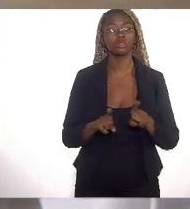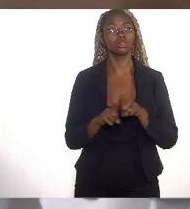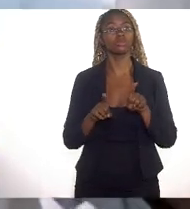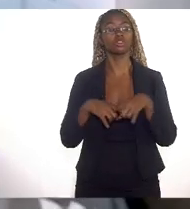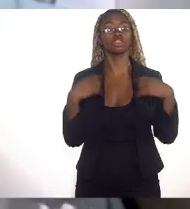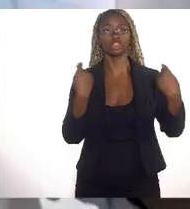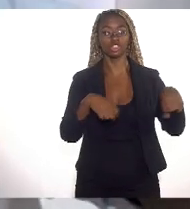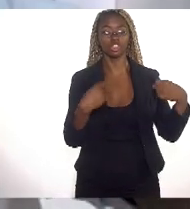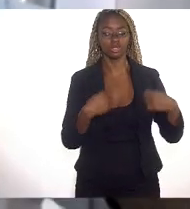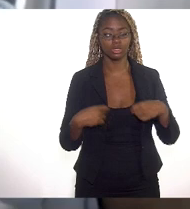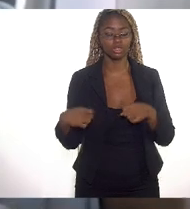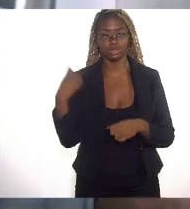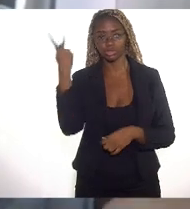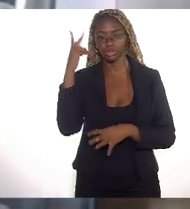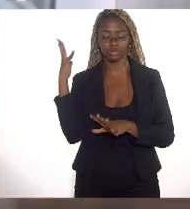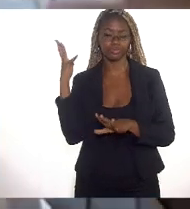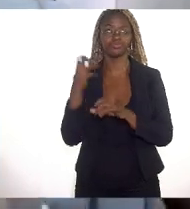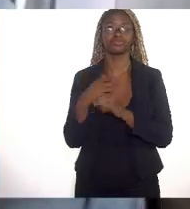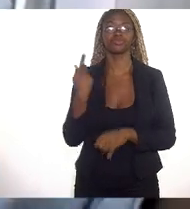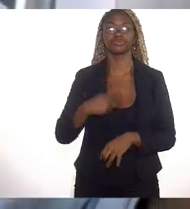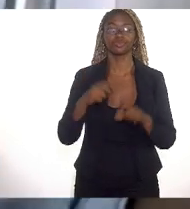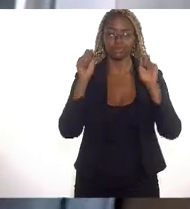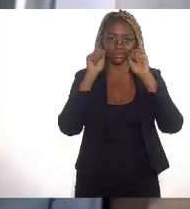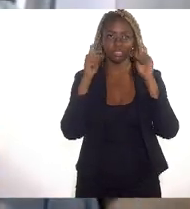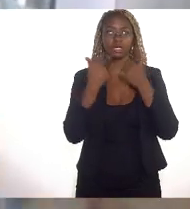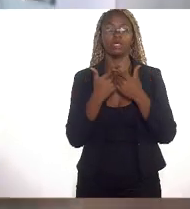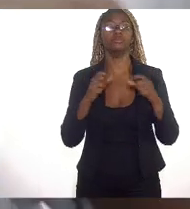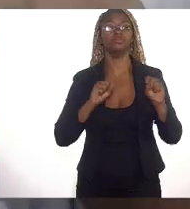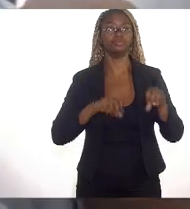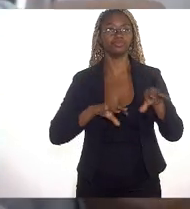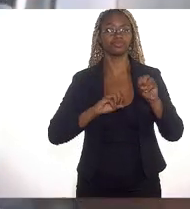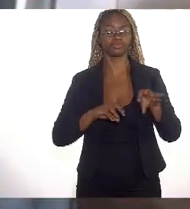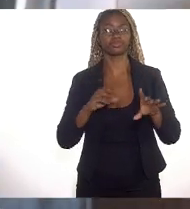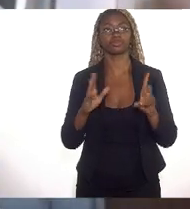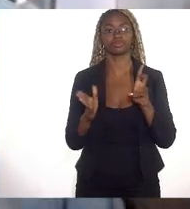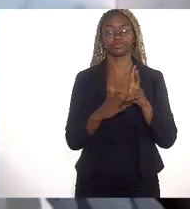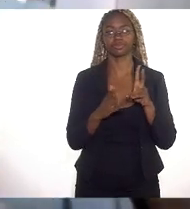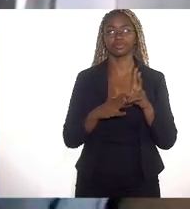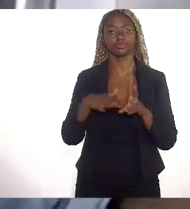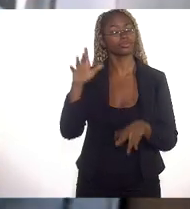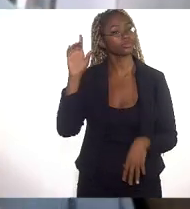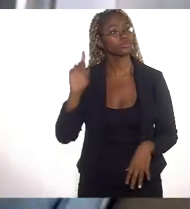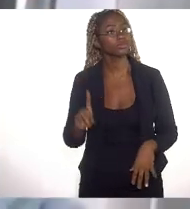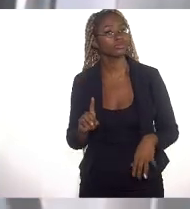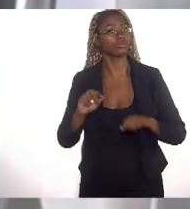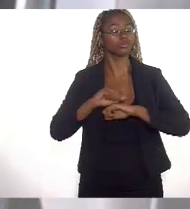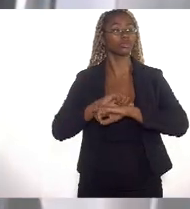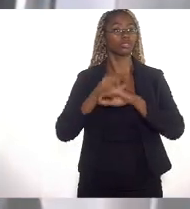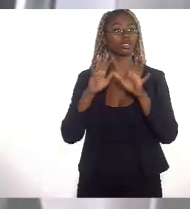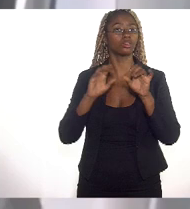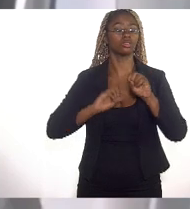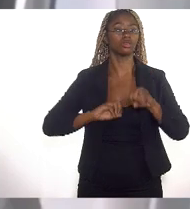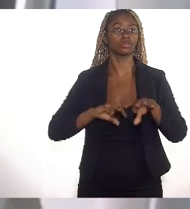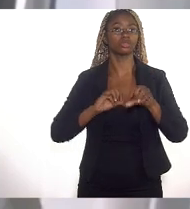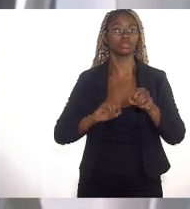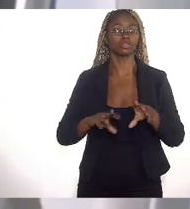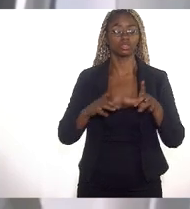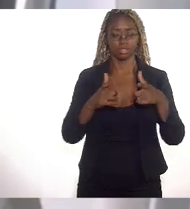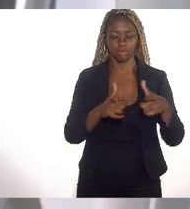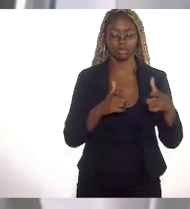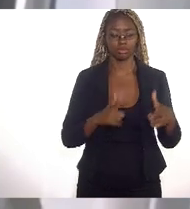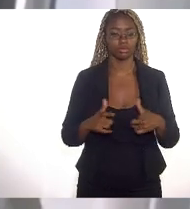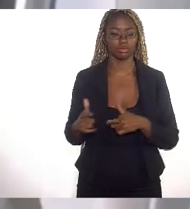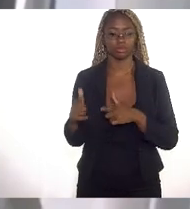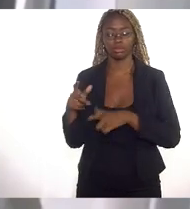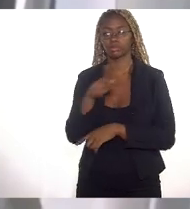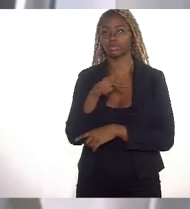demandas históricas aqui na LERJ por educação indígena, por direito mais claro à educação nas aldeias,